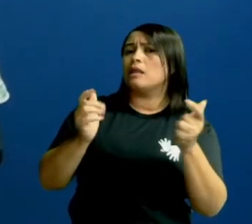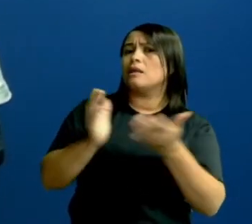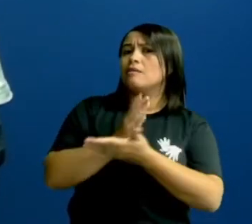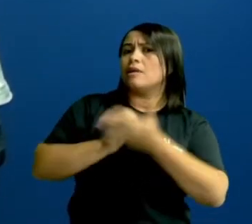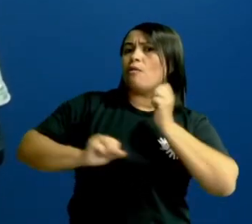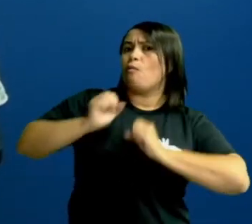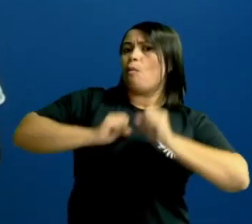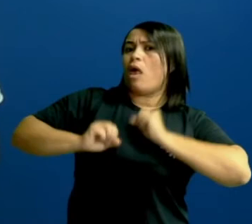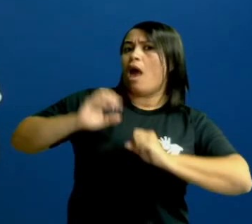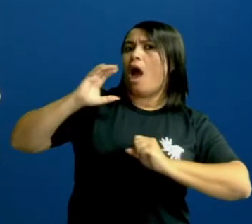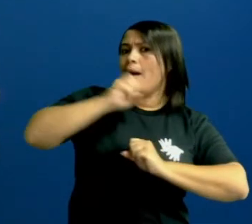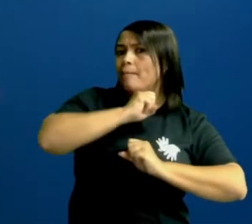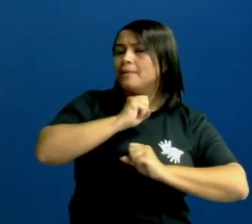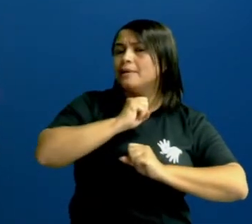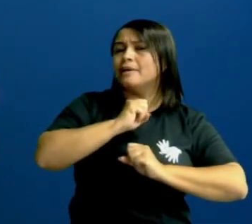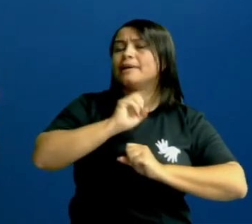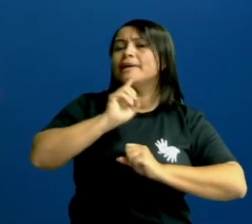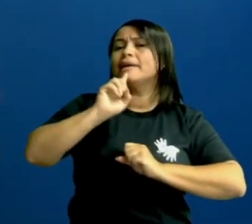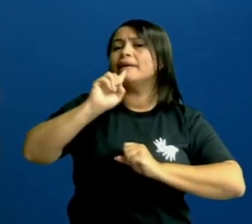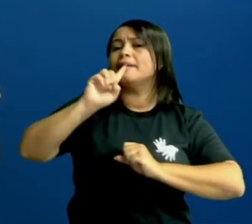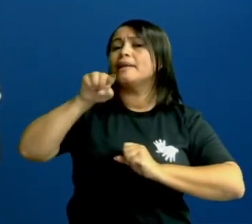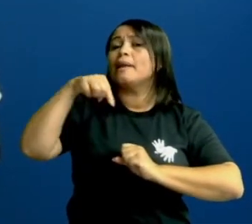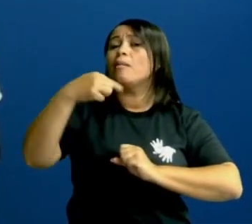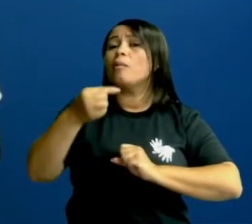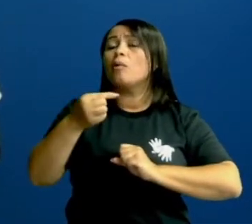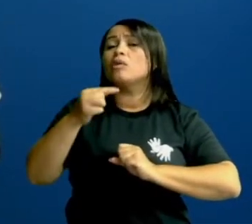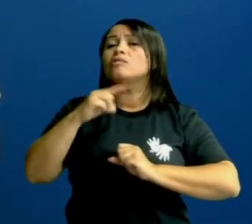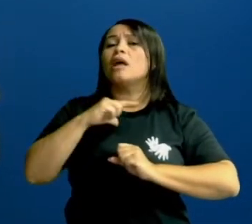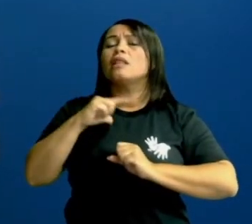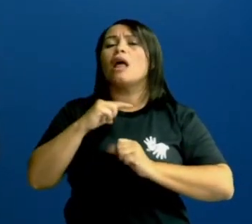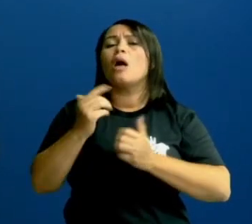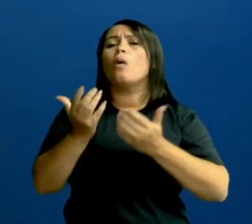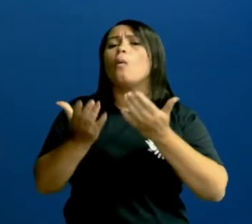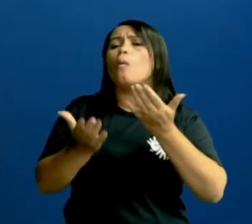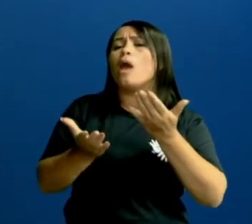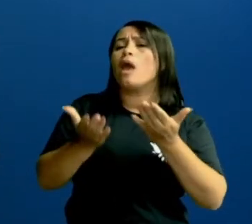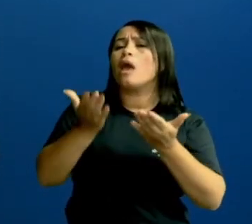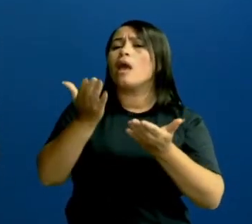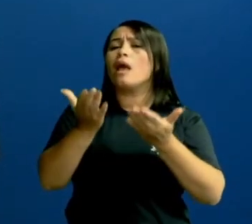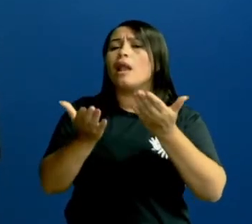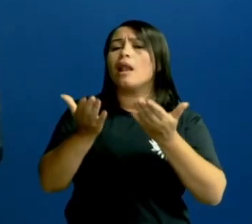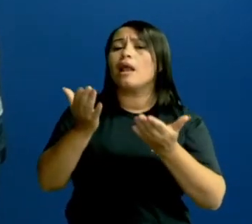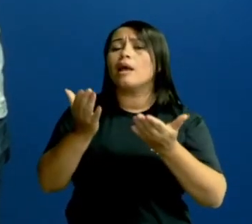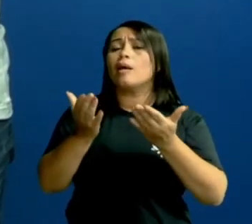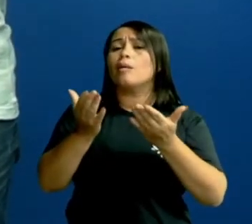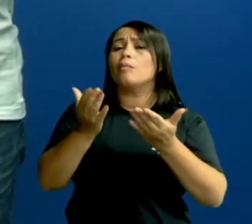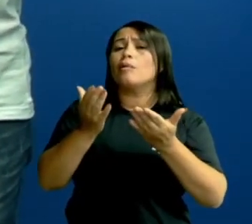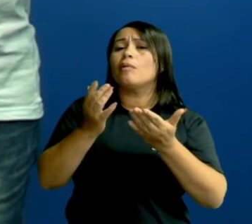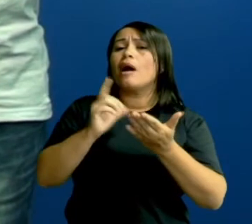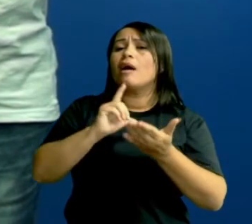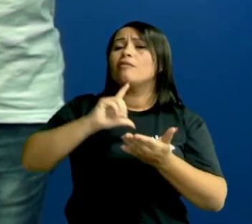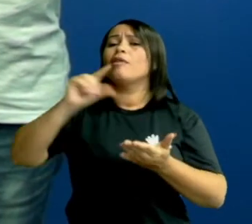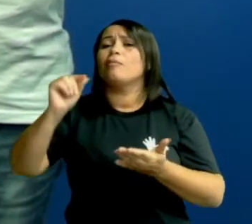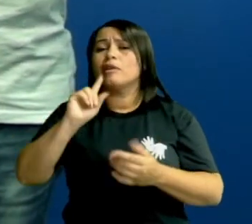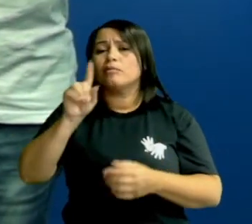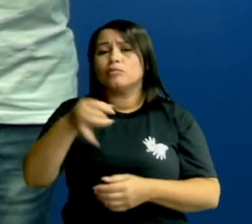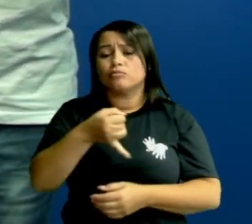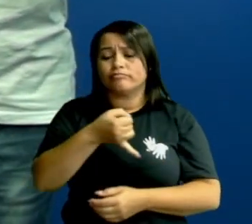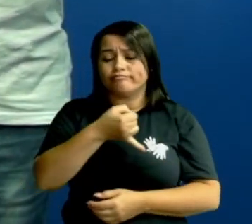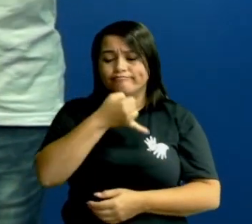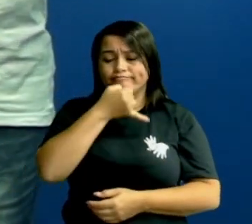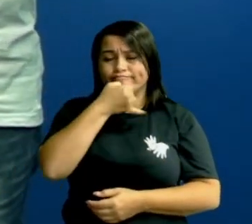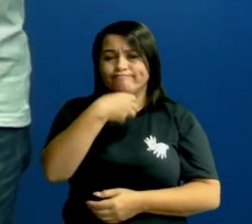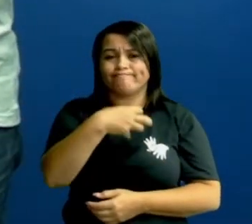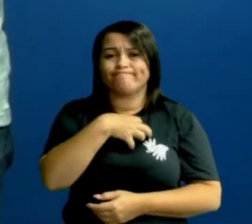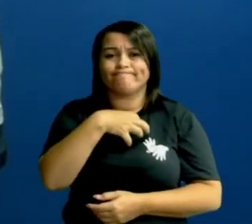rápida, depois ocorre um equilíbrio e essa euforia vai embora e a tristeza vai ficando. E aí vem mais